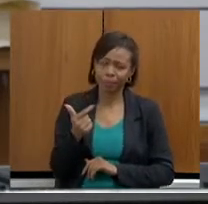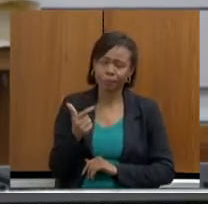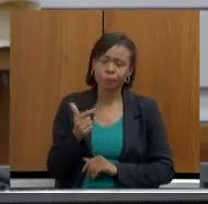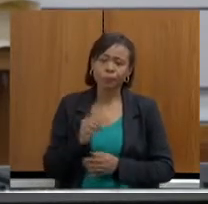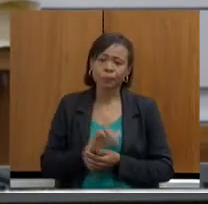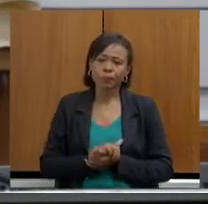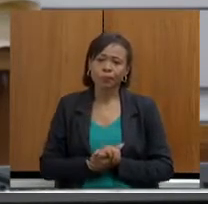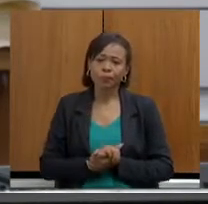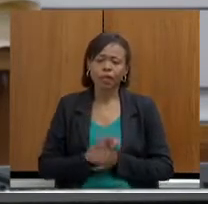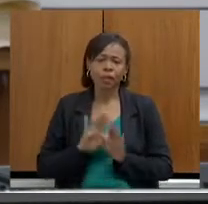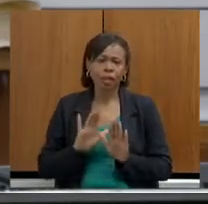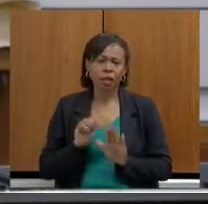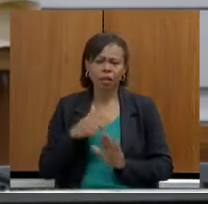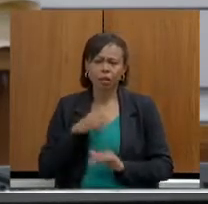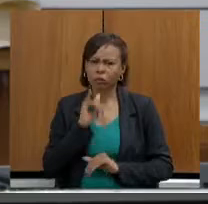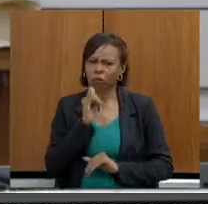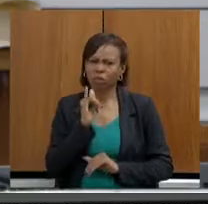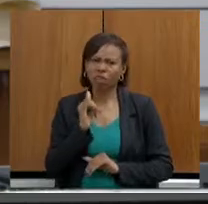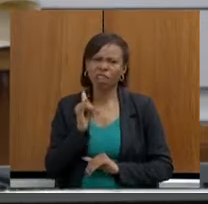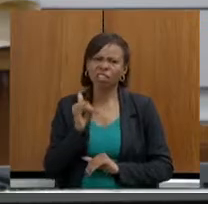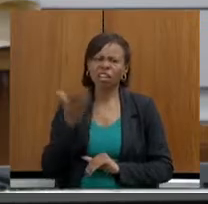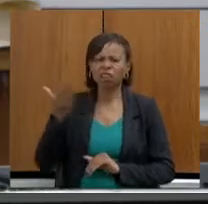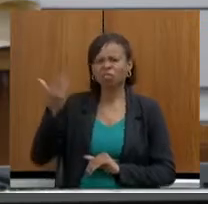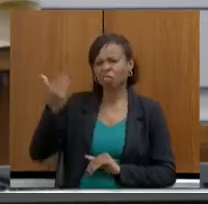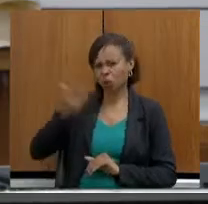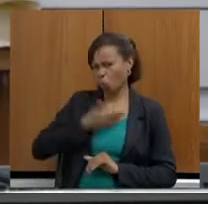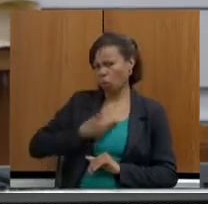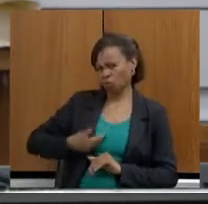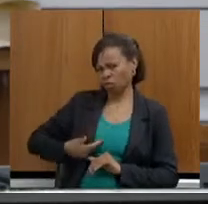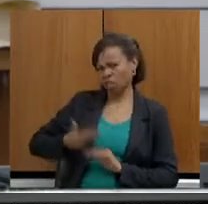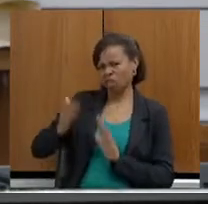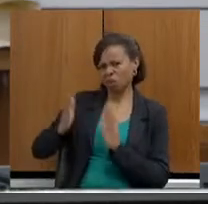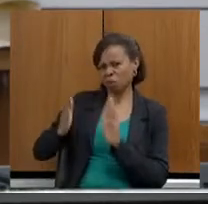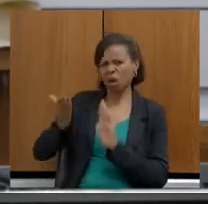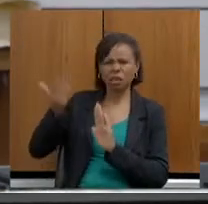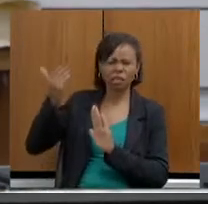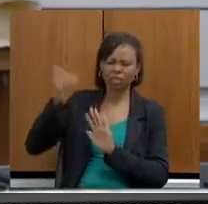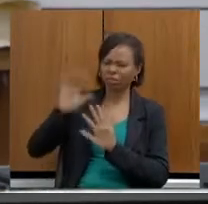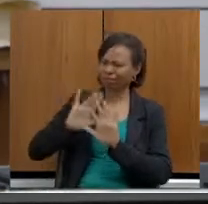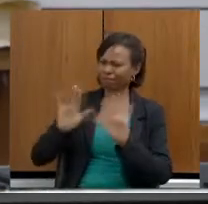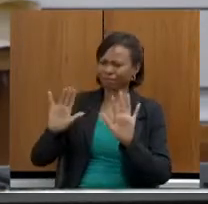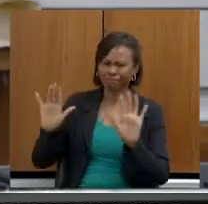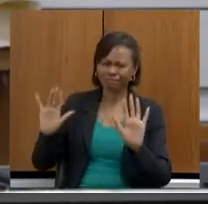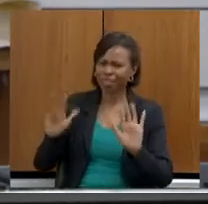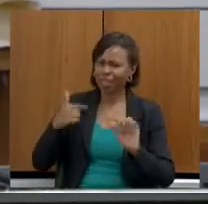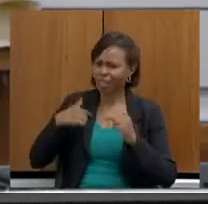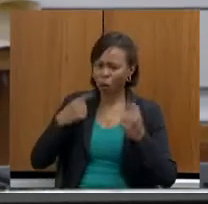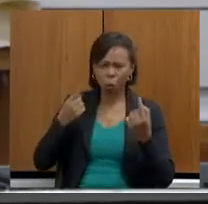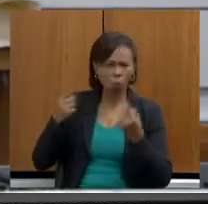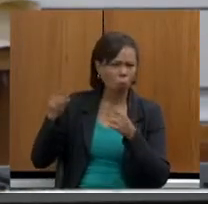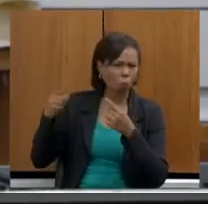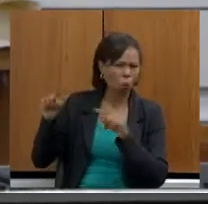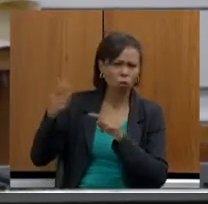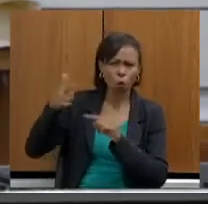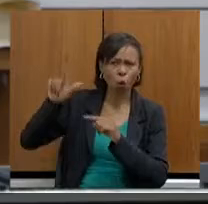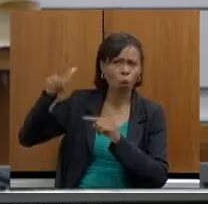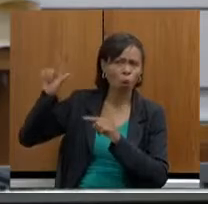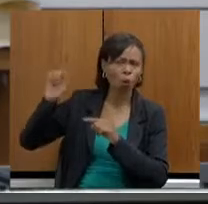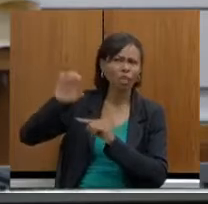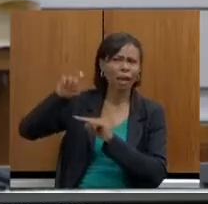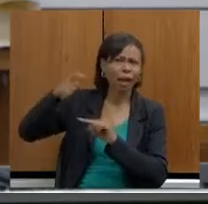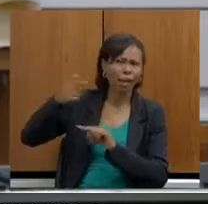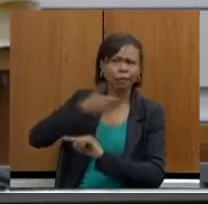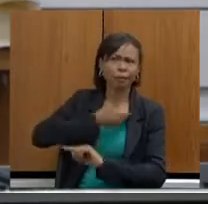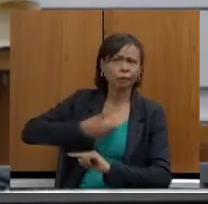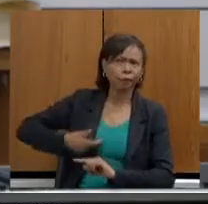eu não vou aqui falar de nenhum governo anterior não vou não tem essa intenção não tem nada contra nenhum governo que já passou por aqui